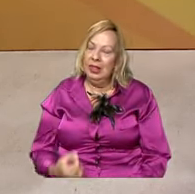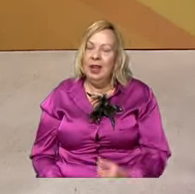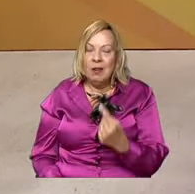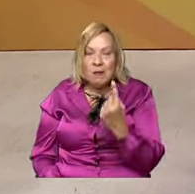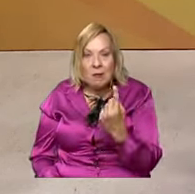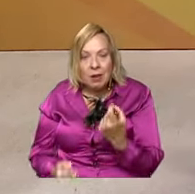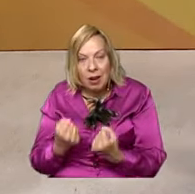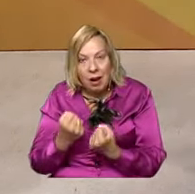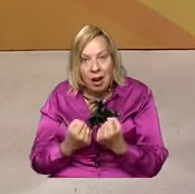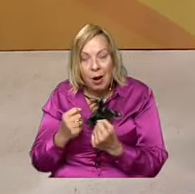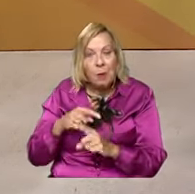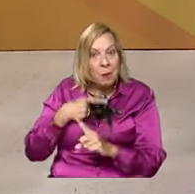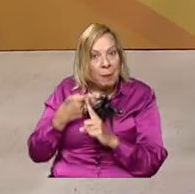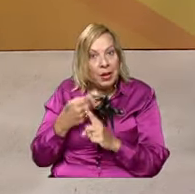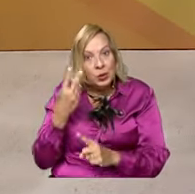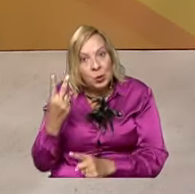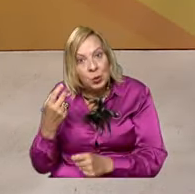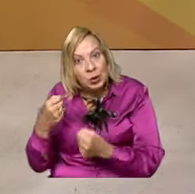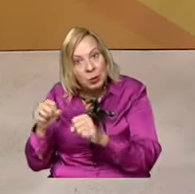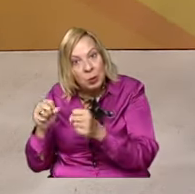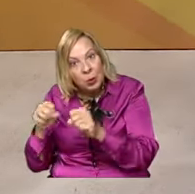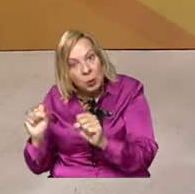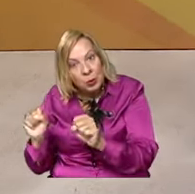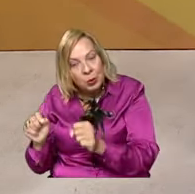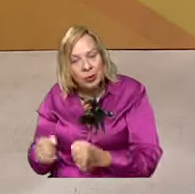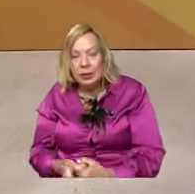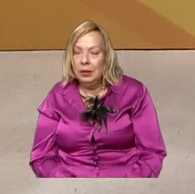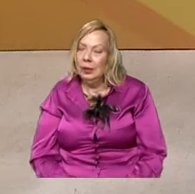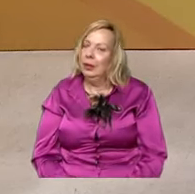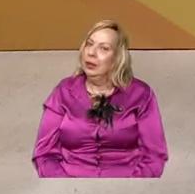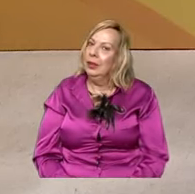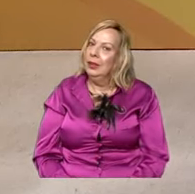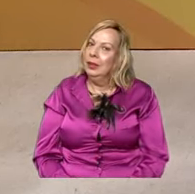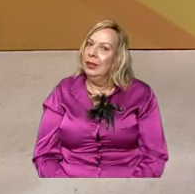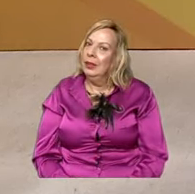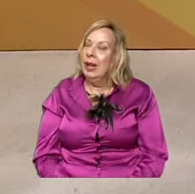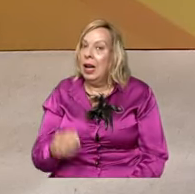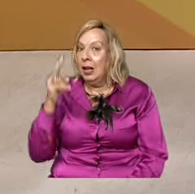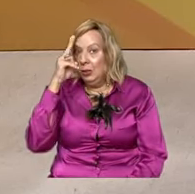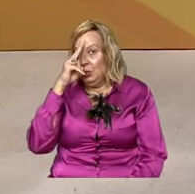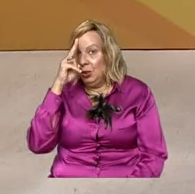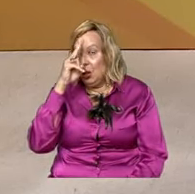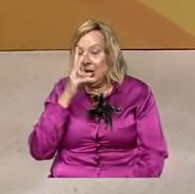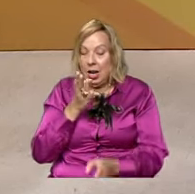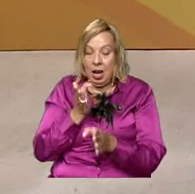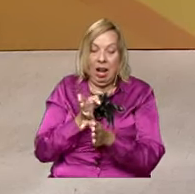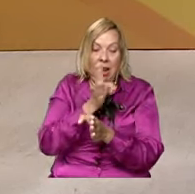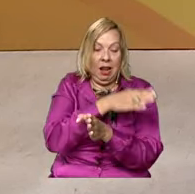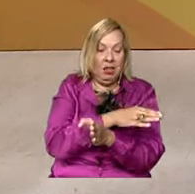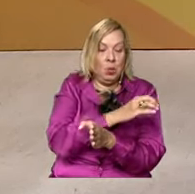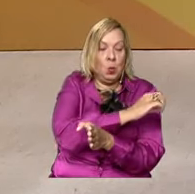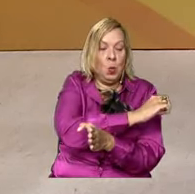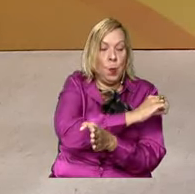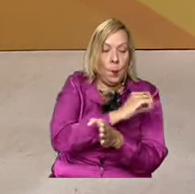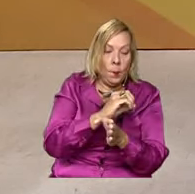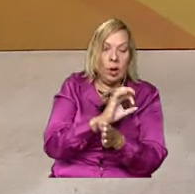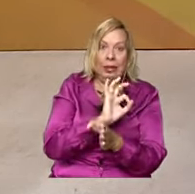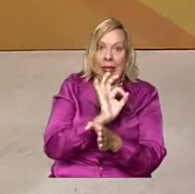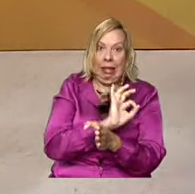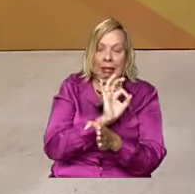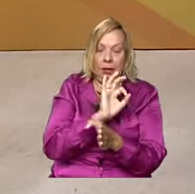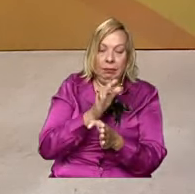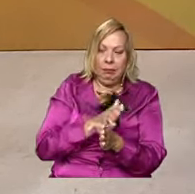gente. Não, menino, a história se divide entre o antes e depois do CajuCap. Ei,